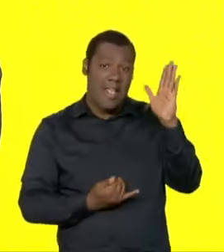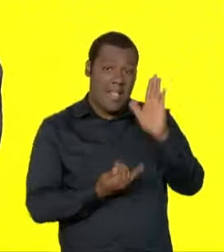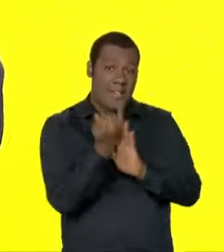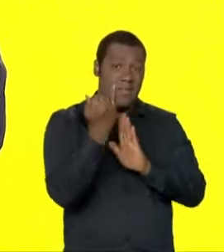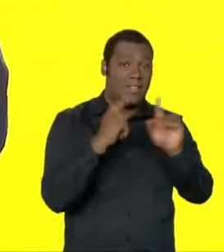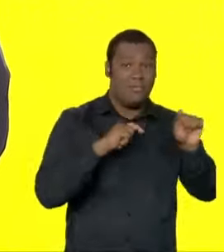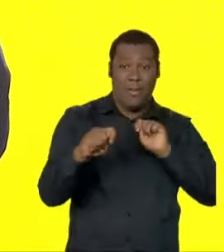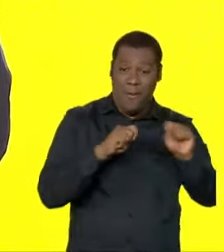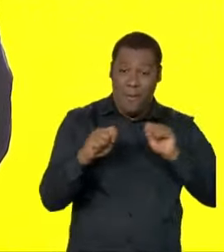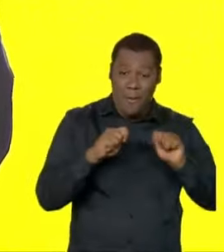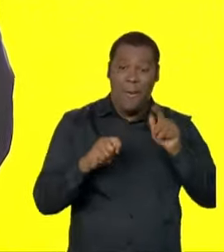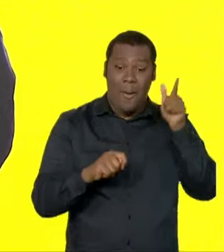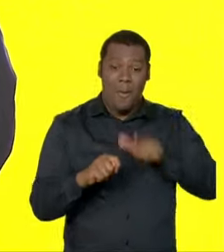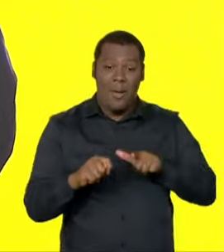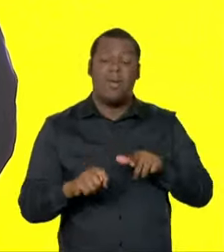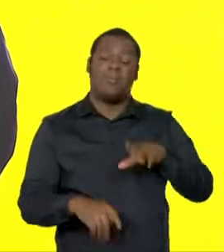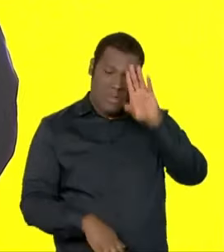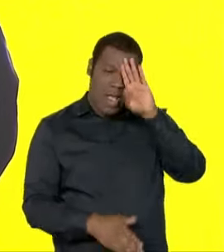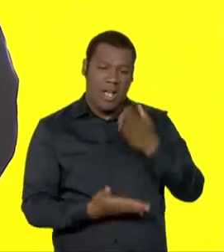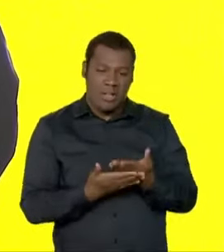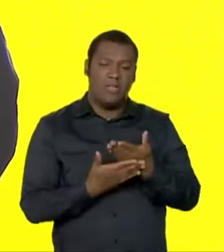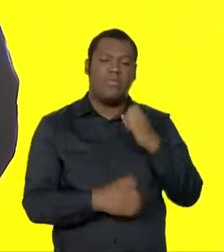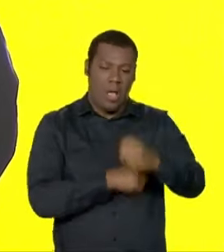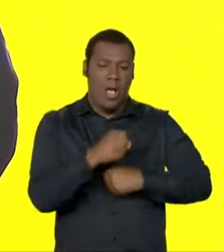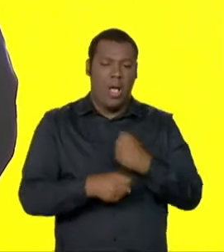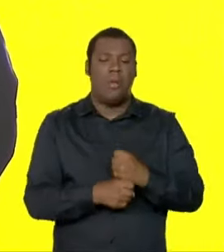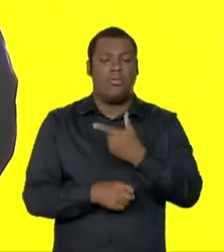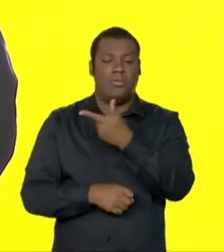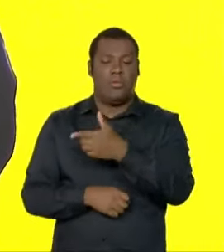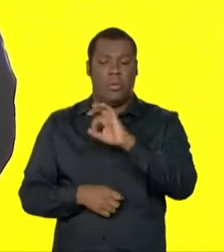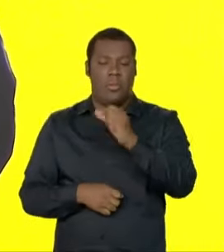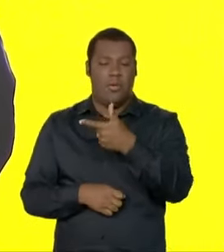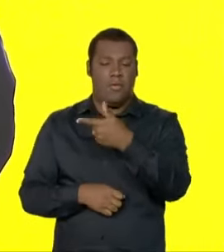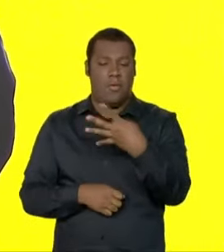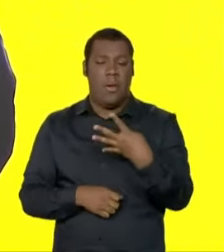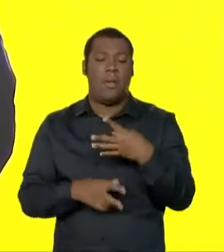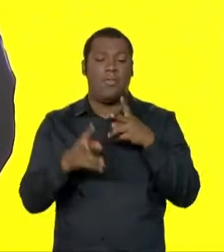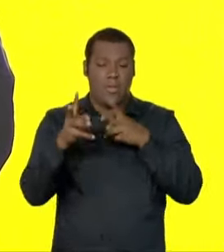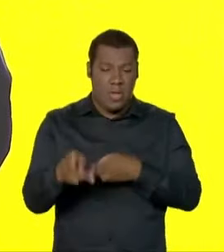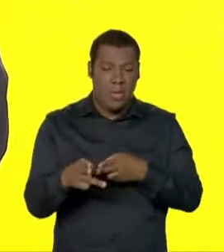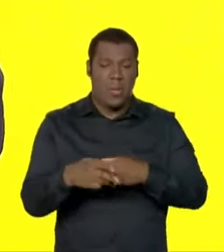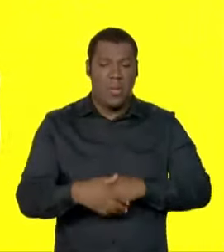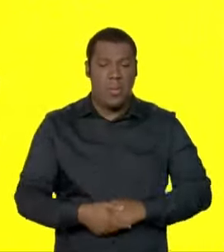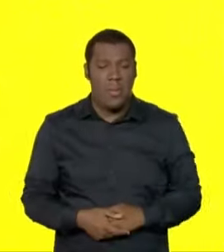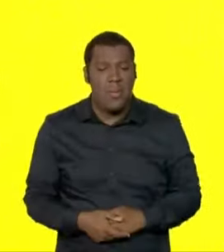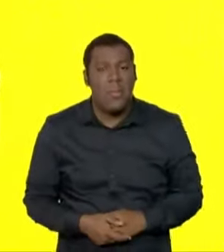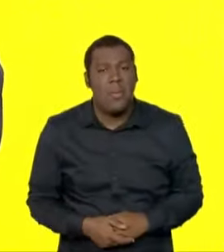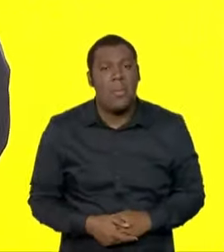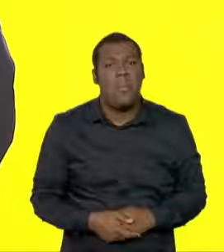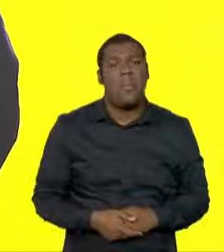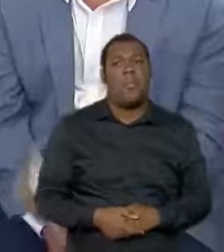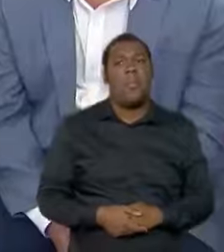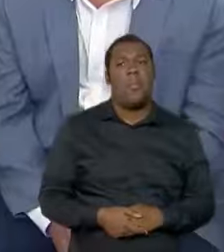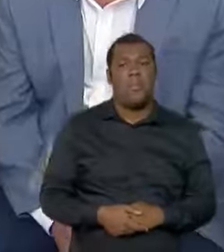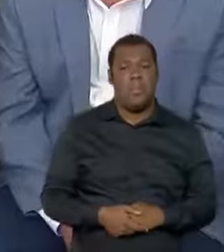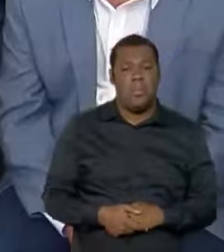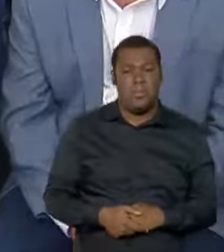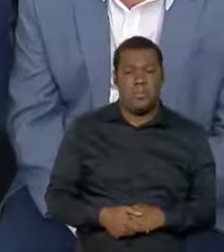mundial. E acredito que em 2024 vai acontecer a mesma coisa. Eu acho que nós vamos entregar mais.